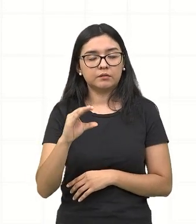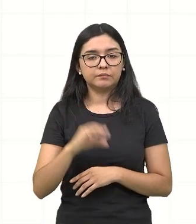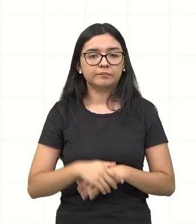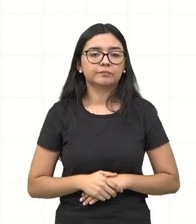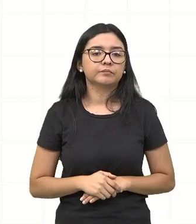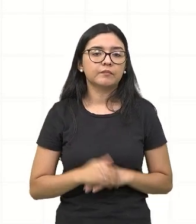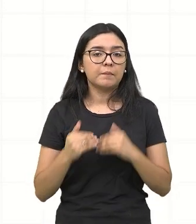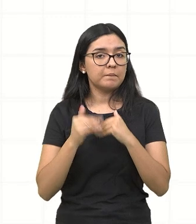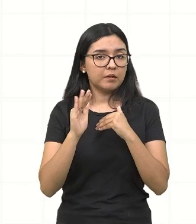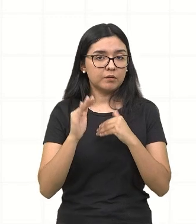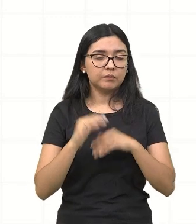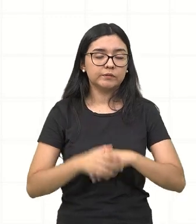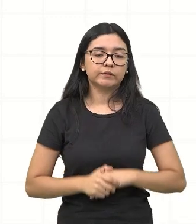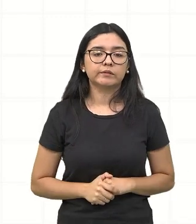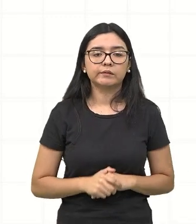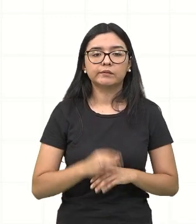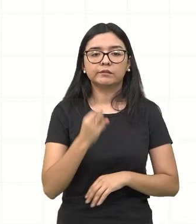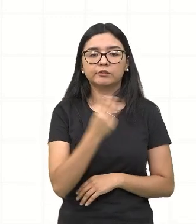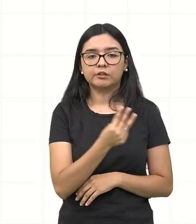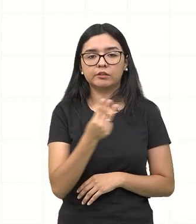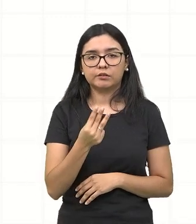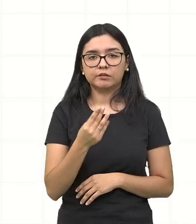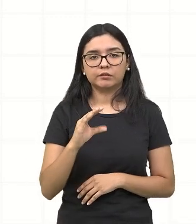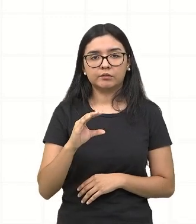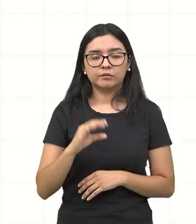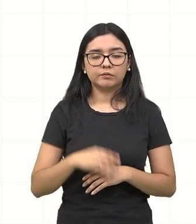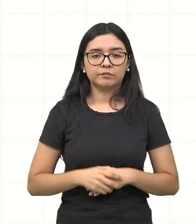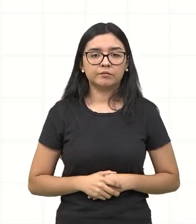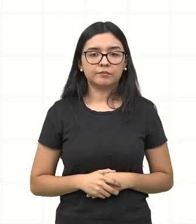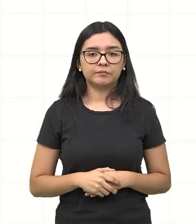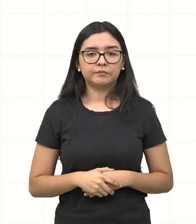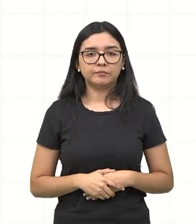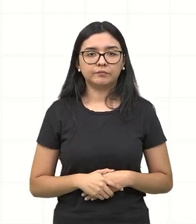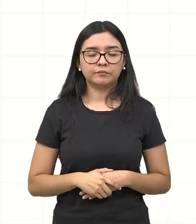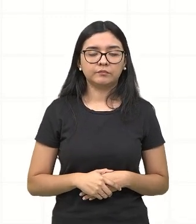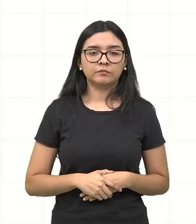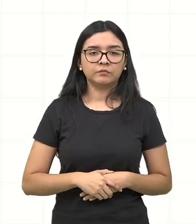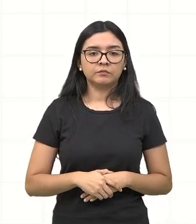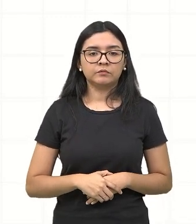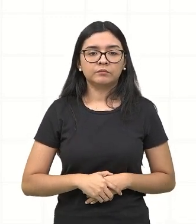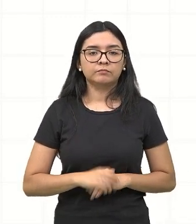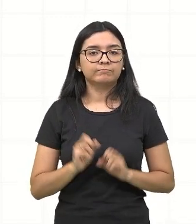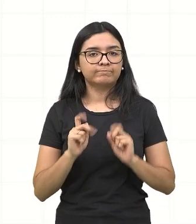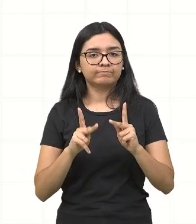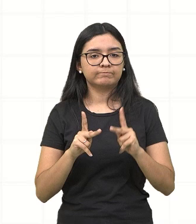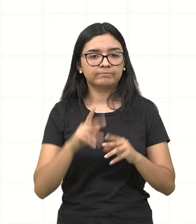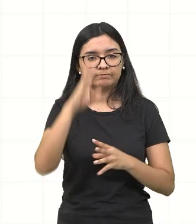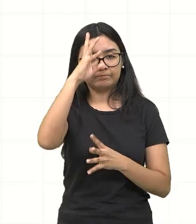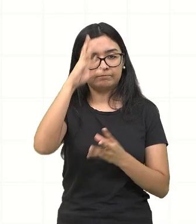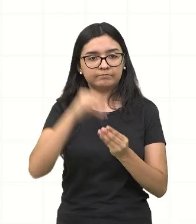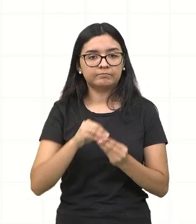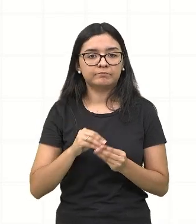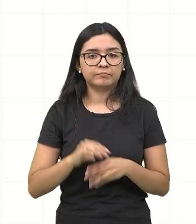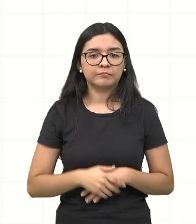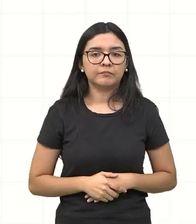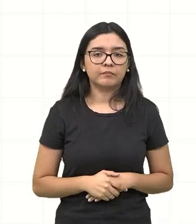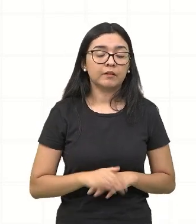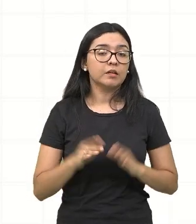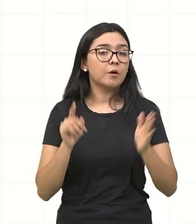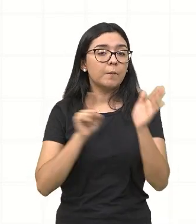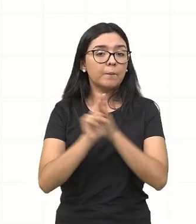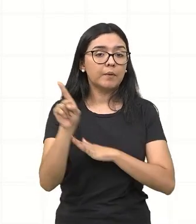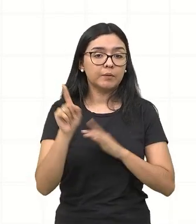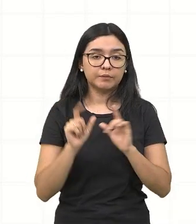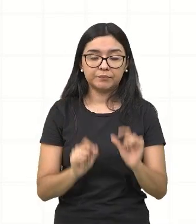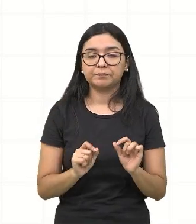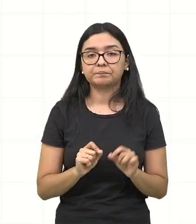maior temperatura prevista é 33 graus Celsius. Tudo bem? E se eu te perguntasse assim, ainda